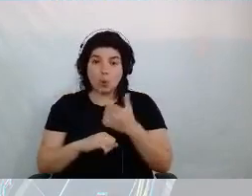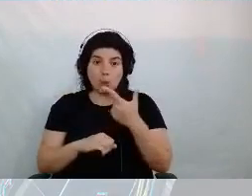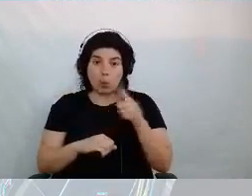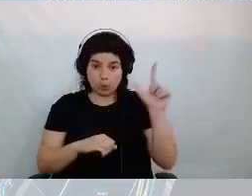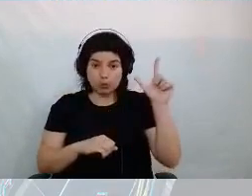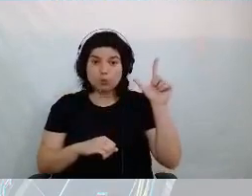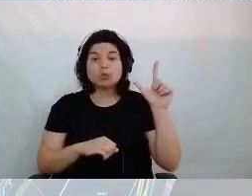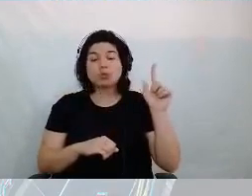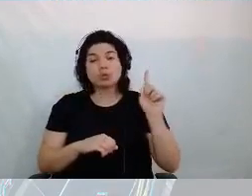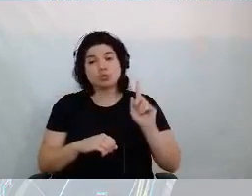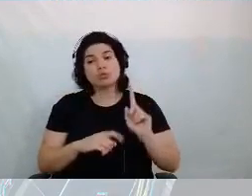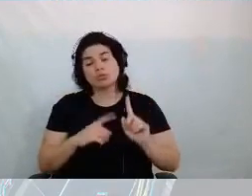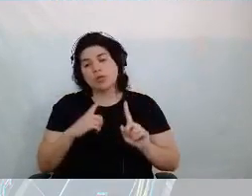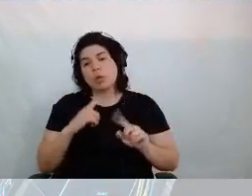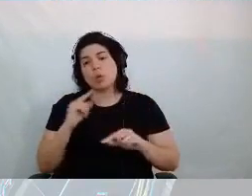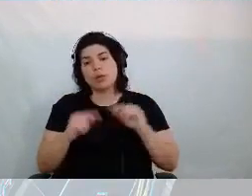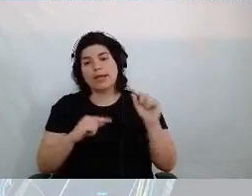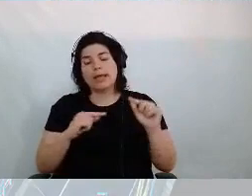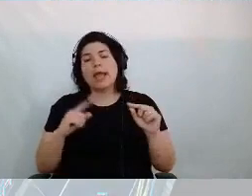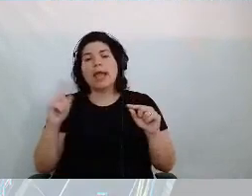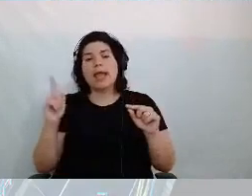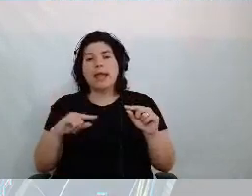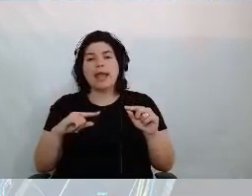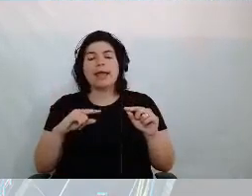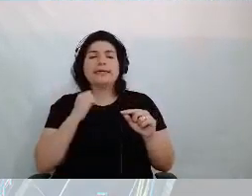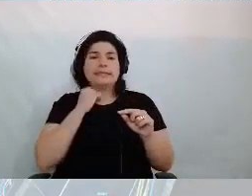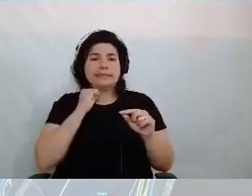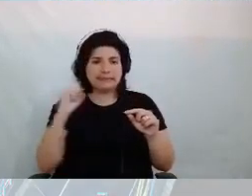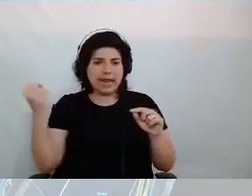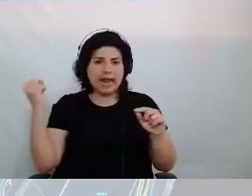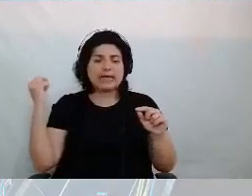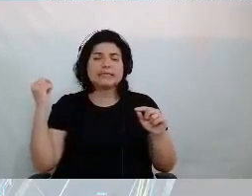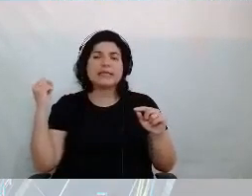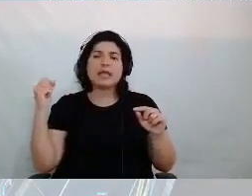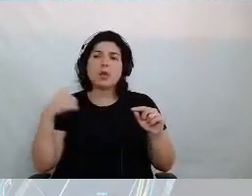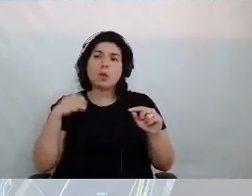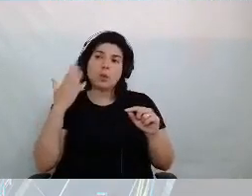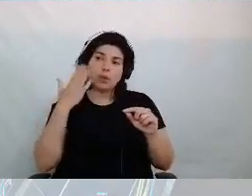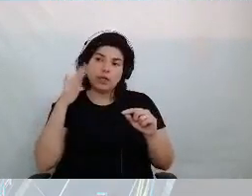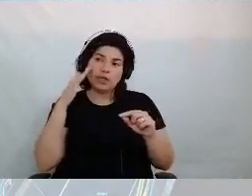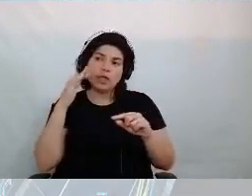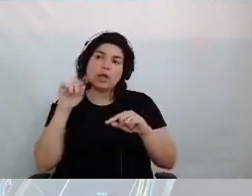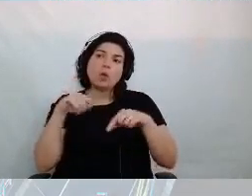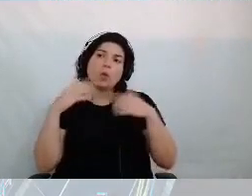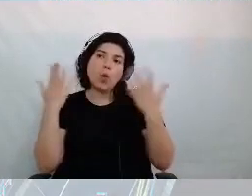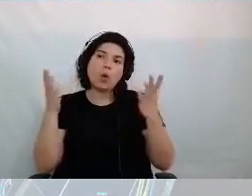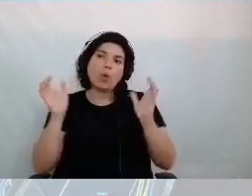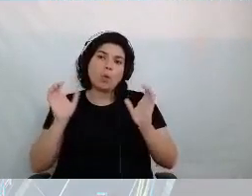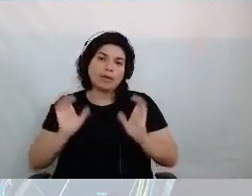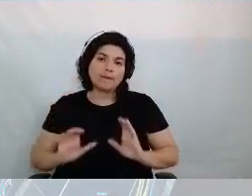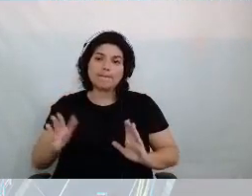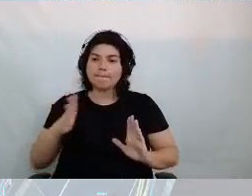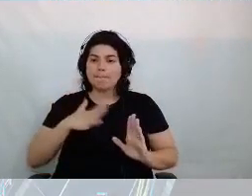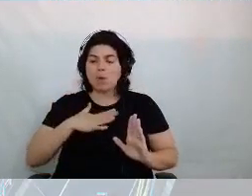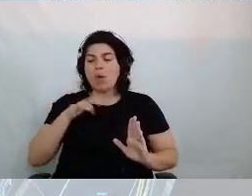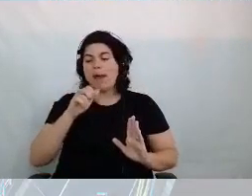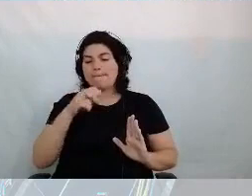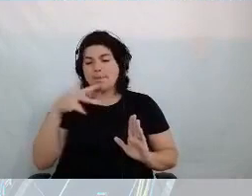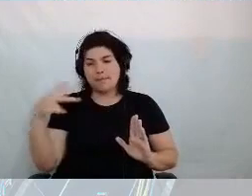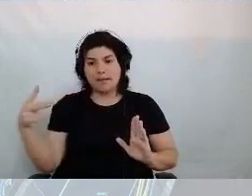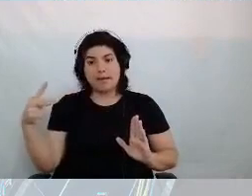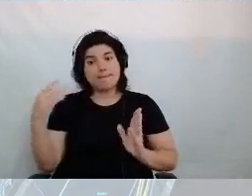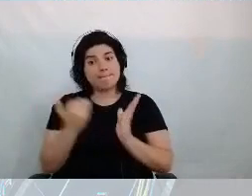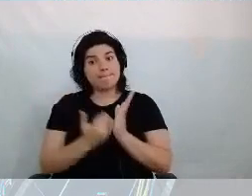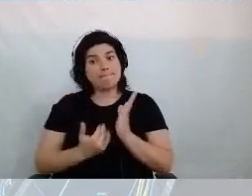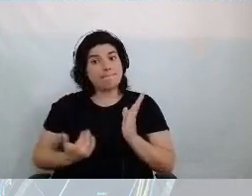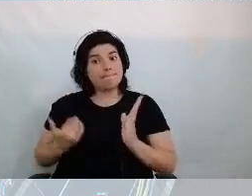tipo que a gente tem é o estresse. Então, eu entender ali qual é o comportamento da minha aplicação com volume acima do